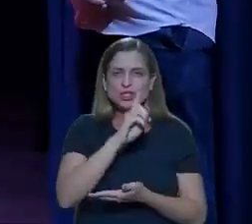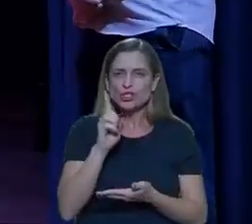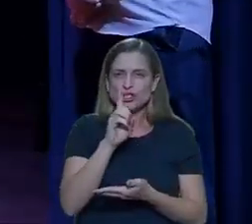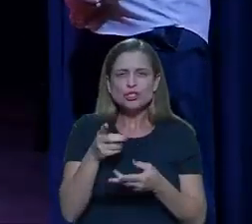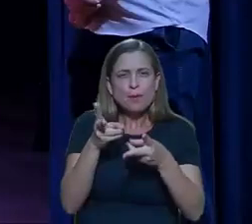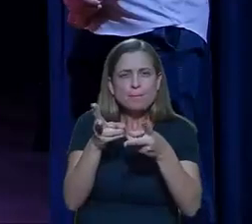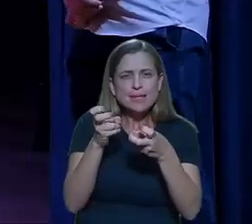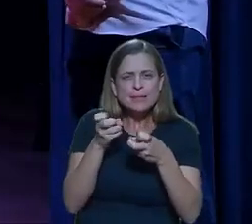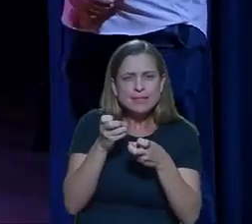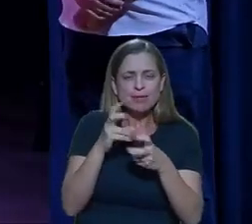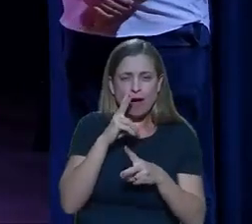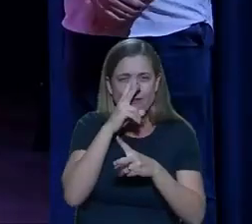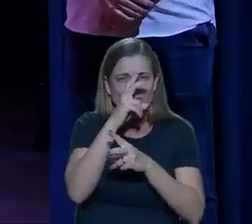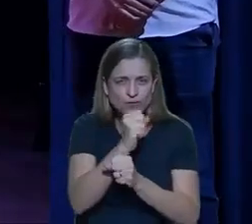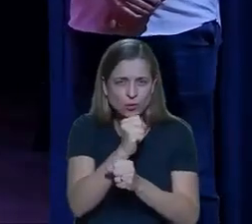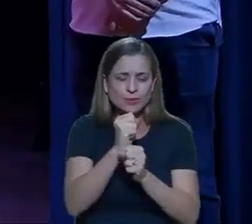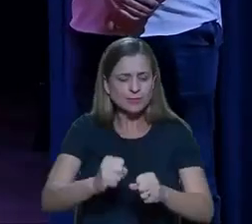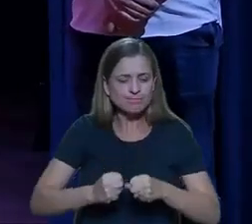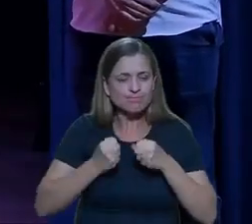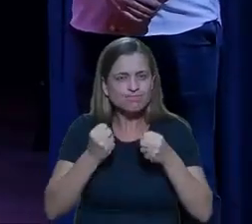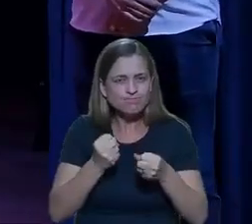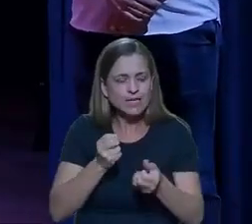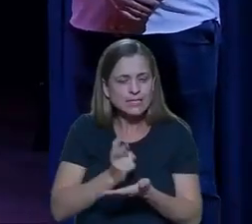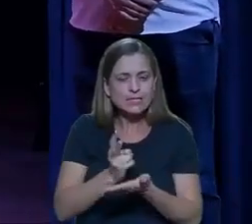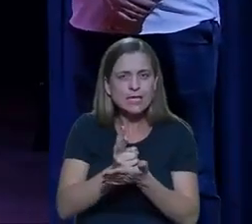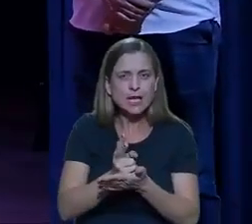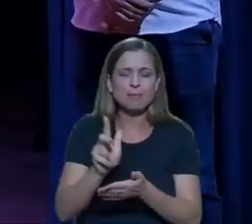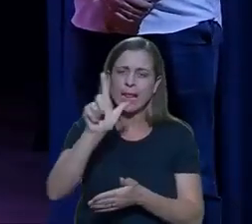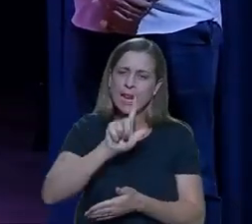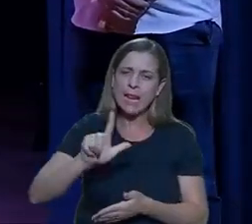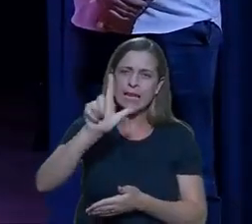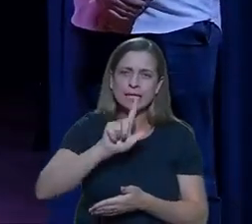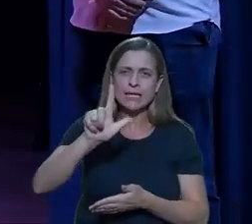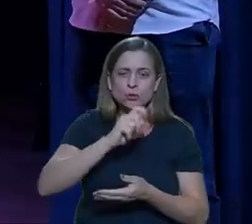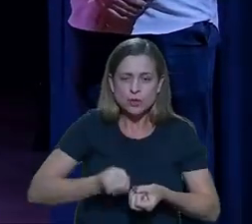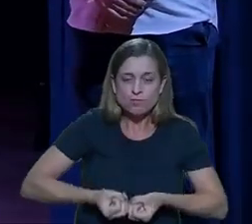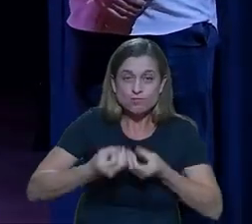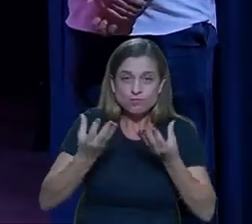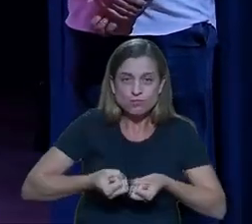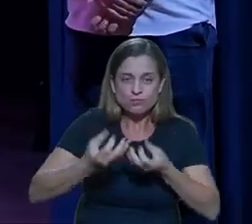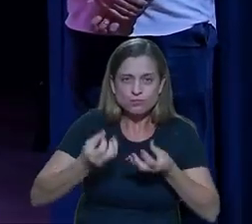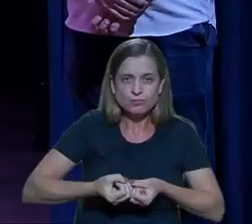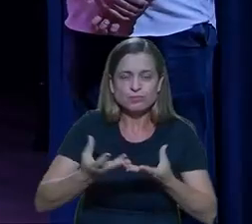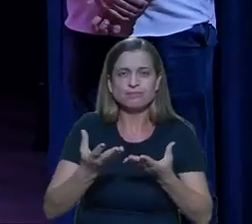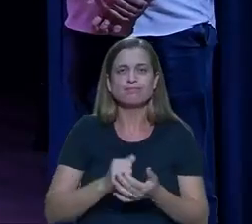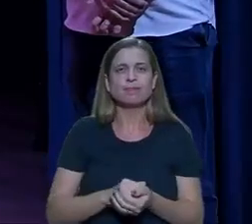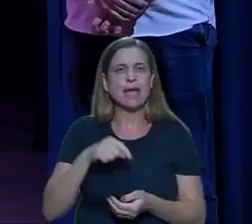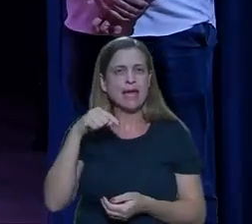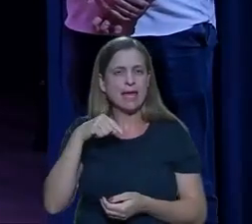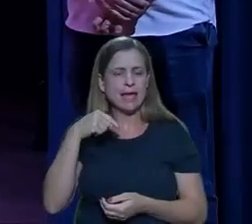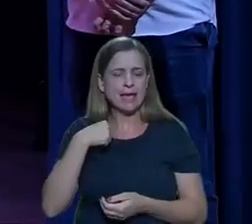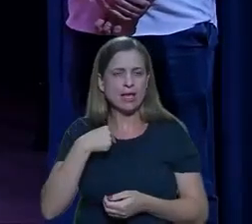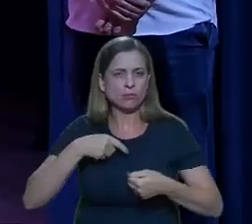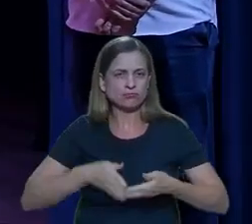a vontade de levar a literatura para todos os pontos da cidade. Eu, como araxaense,